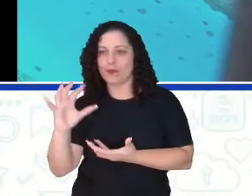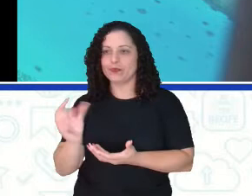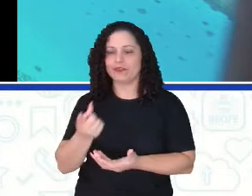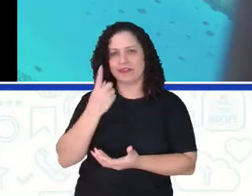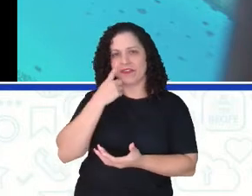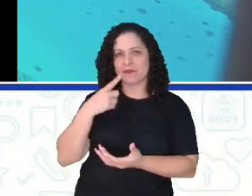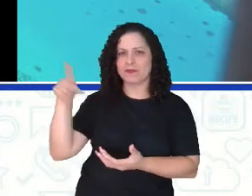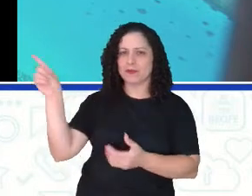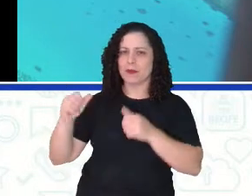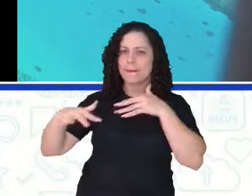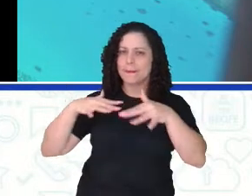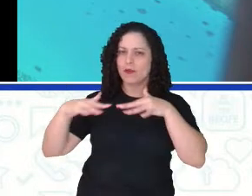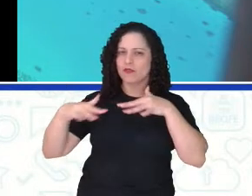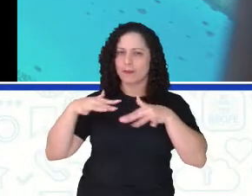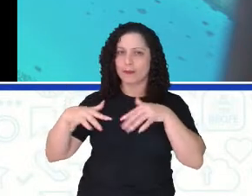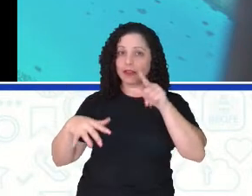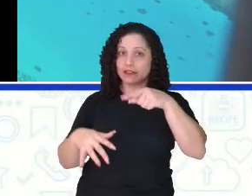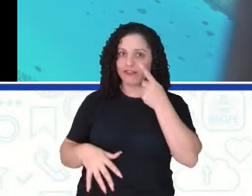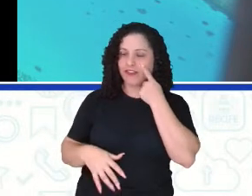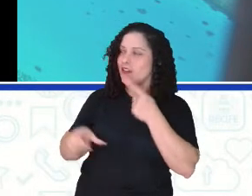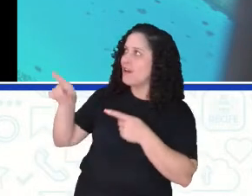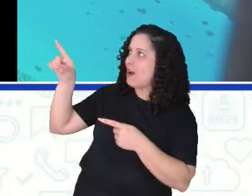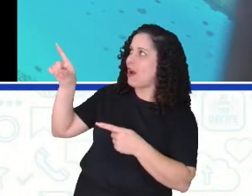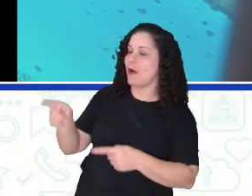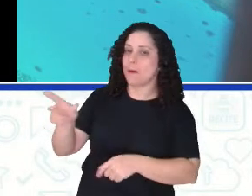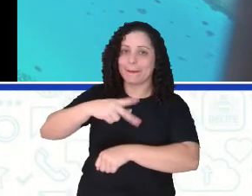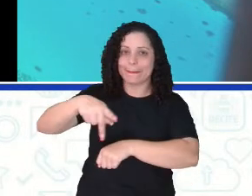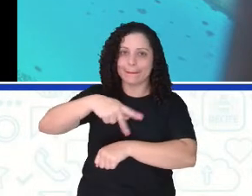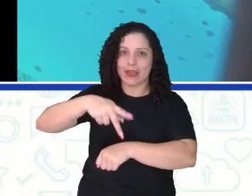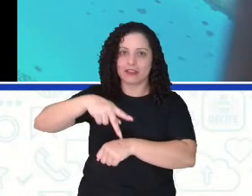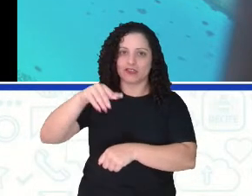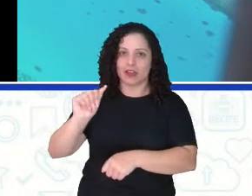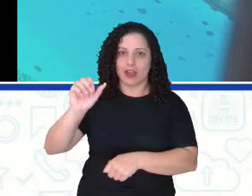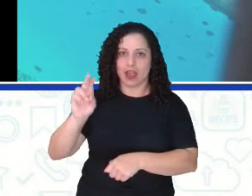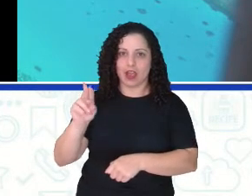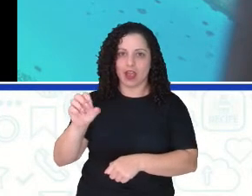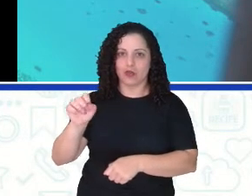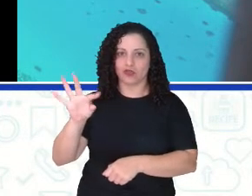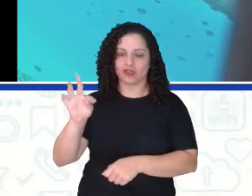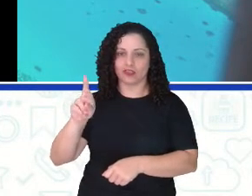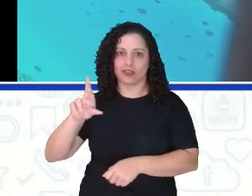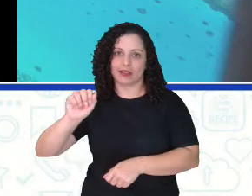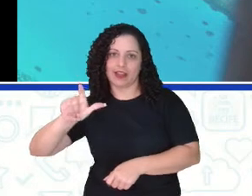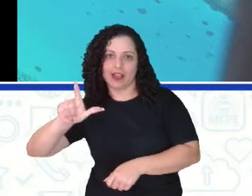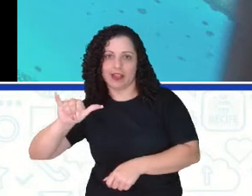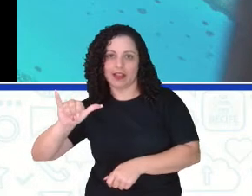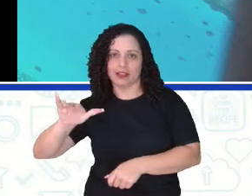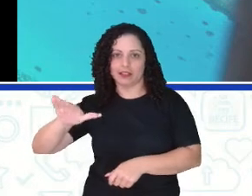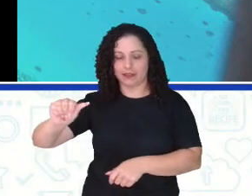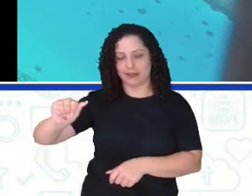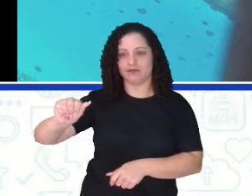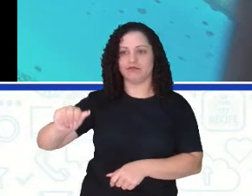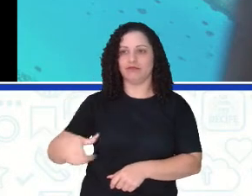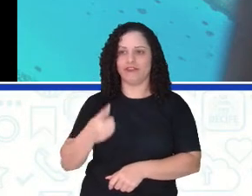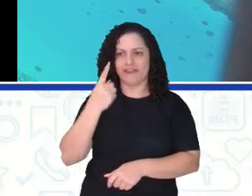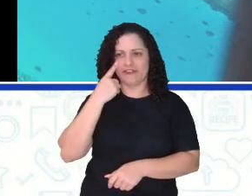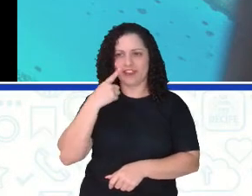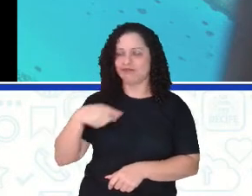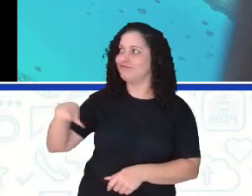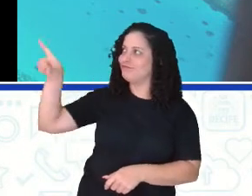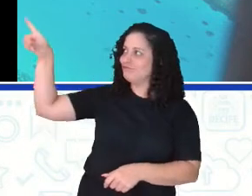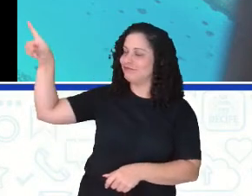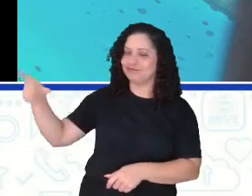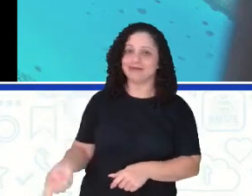movimento da Austrália, dá para ver a Austrália aí que é maior, né? Então a Austrália está bem aí no cantinho do lado aí